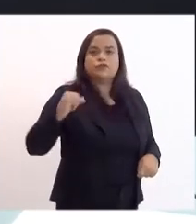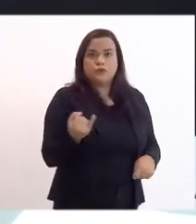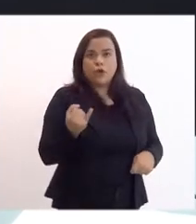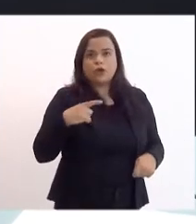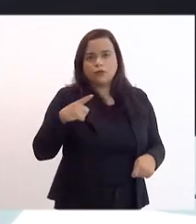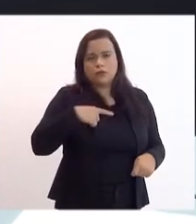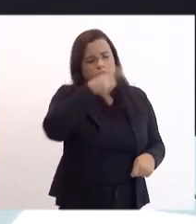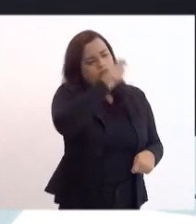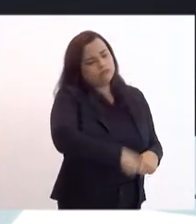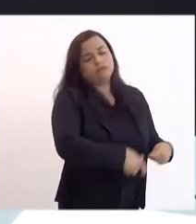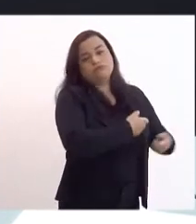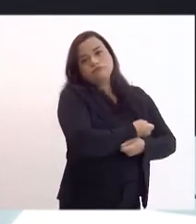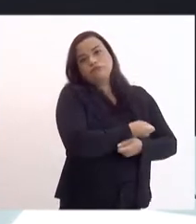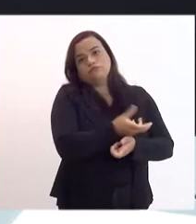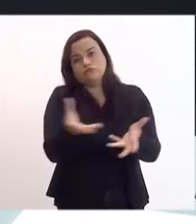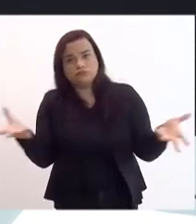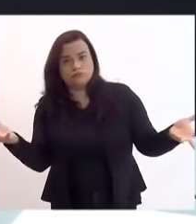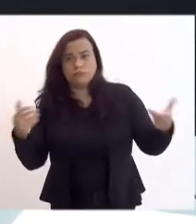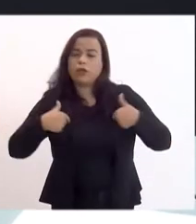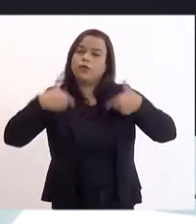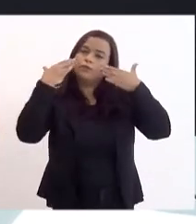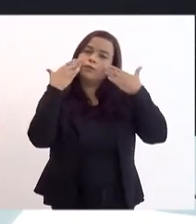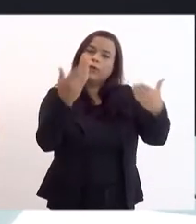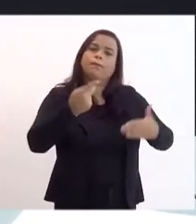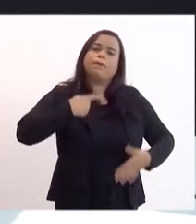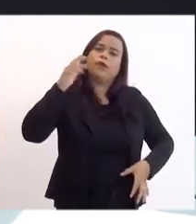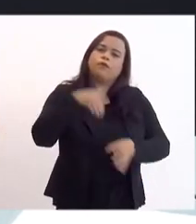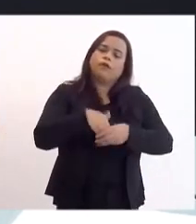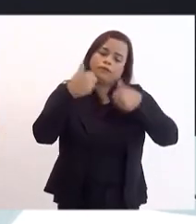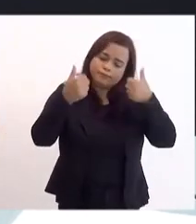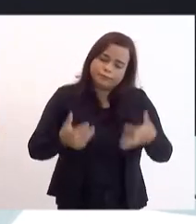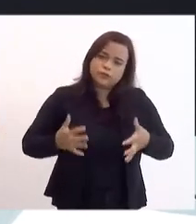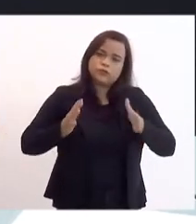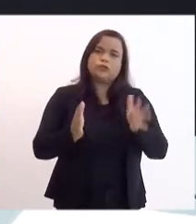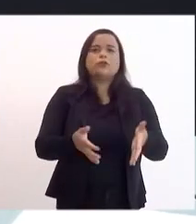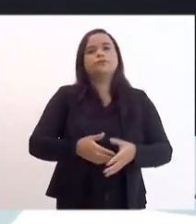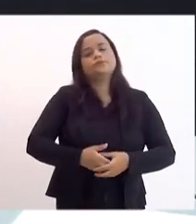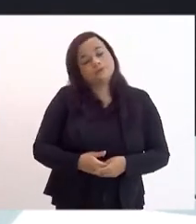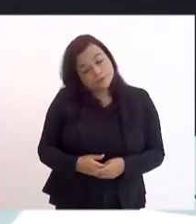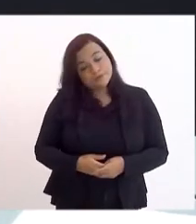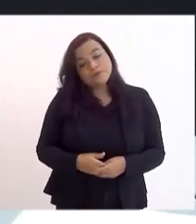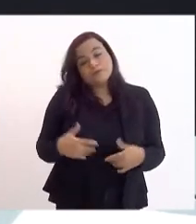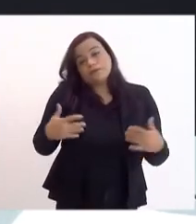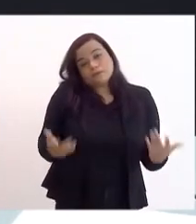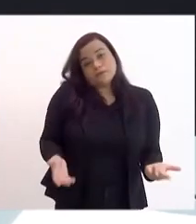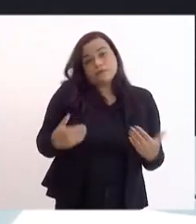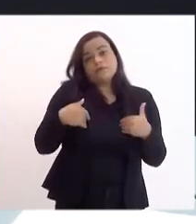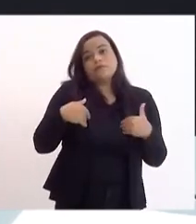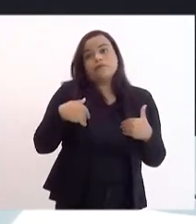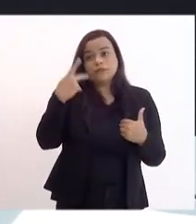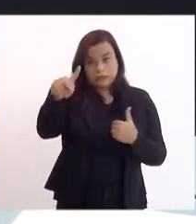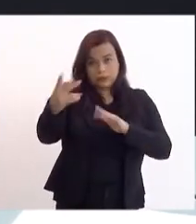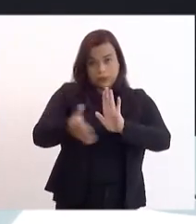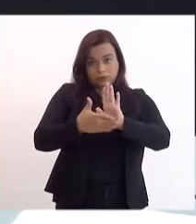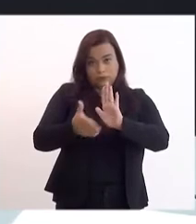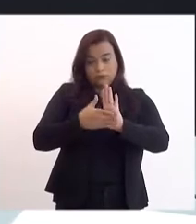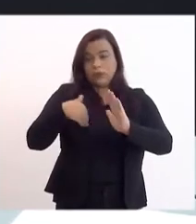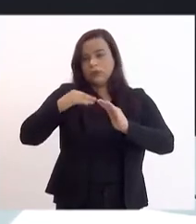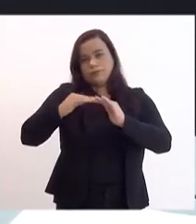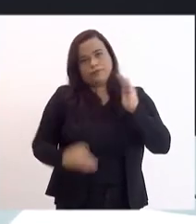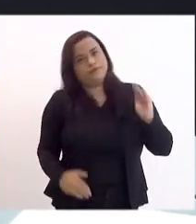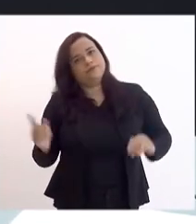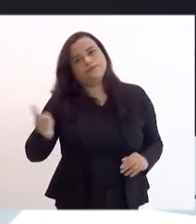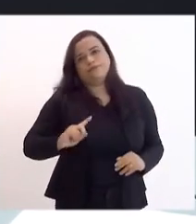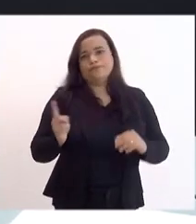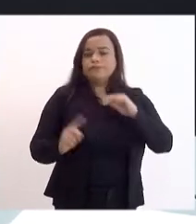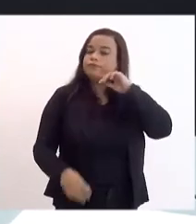distribuiu, eu apresentei meu voto. Bom, eu não concordo com a sua proposta